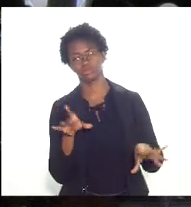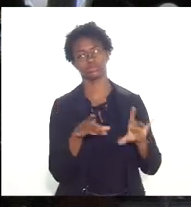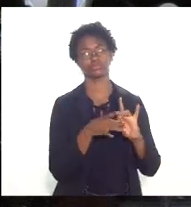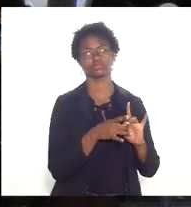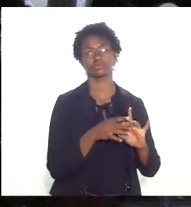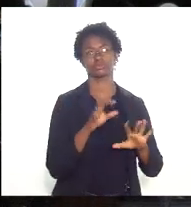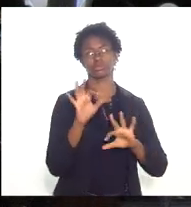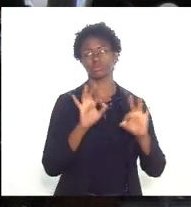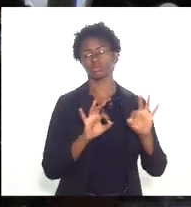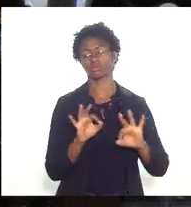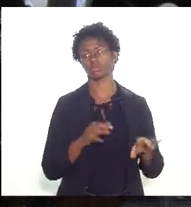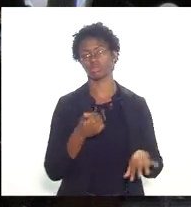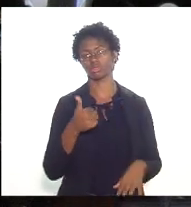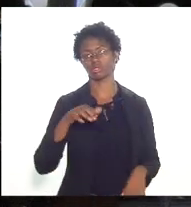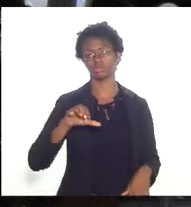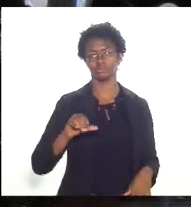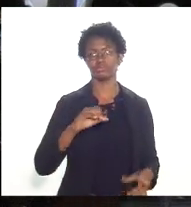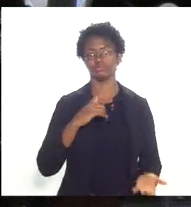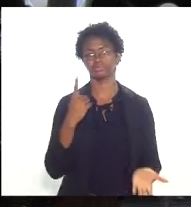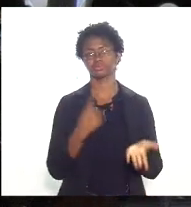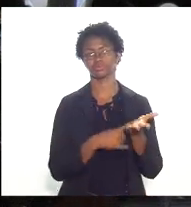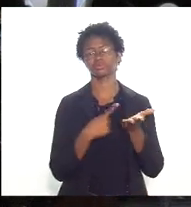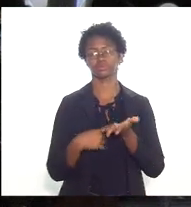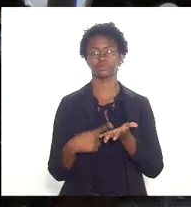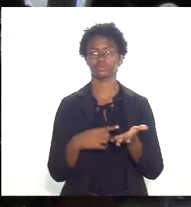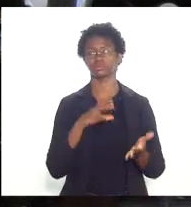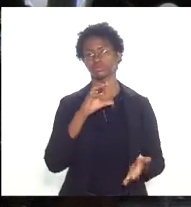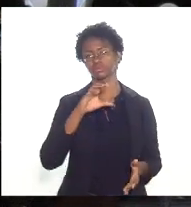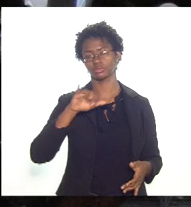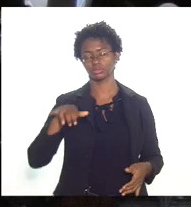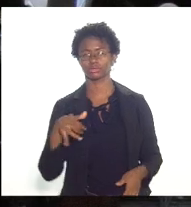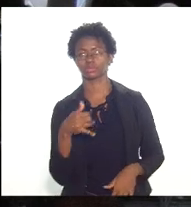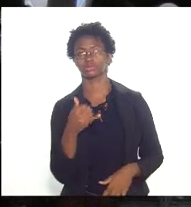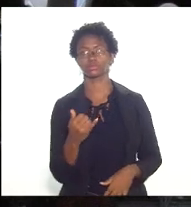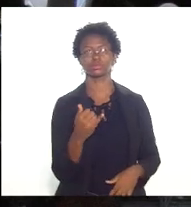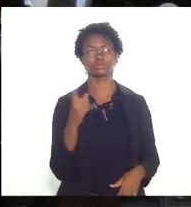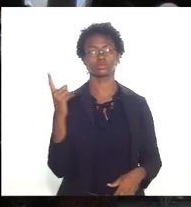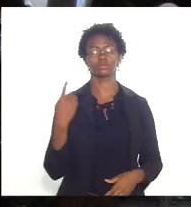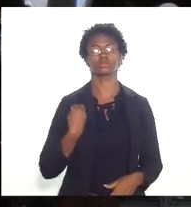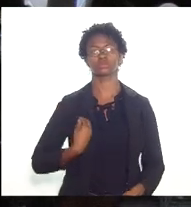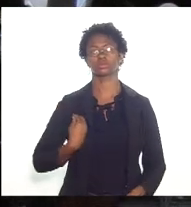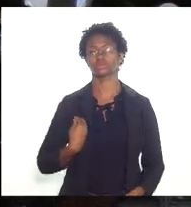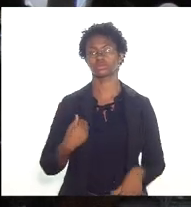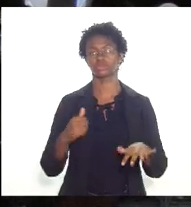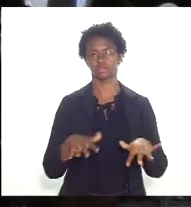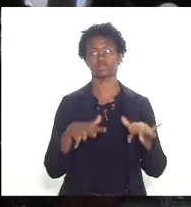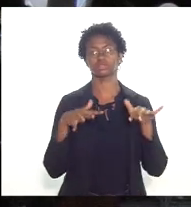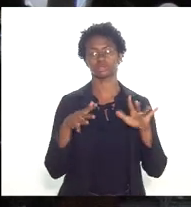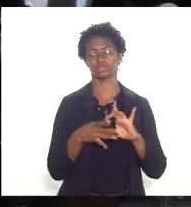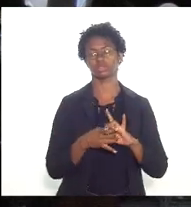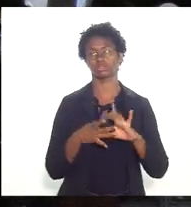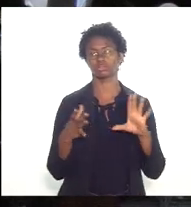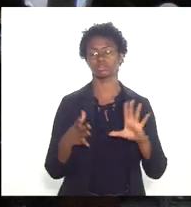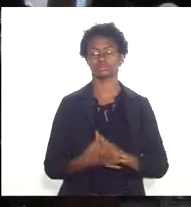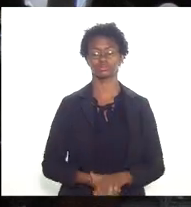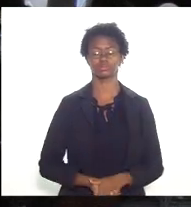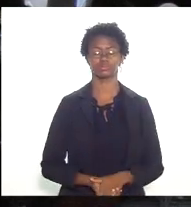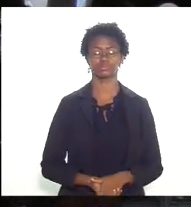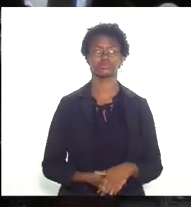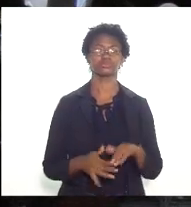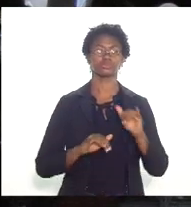com com o acordo da ccj II tributação realizarem uma audiência pública o